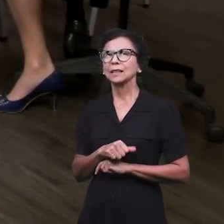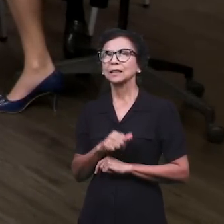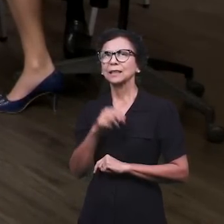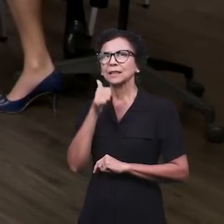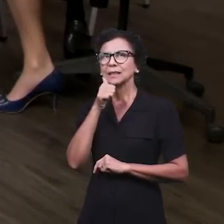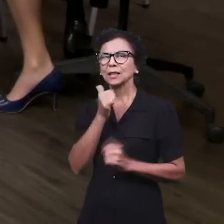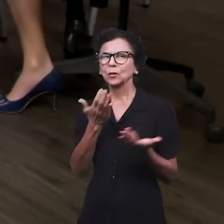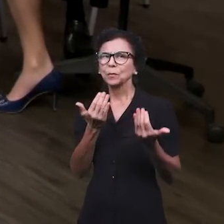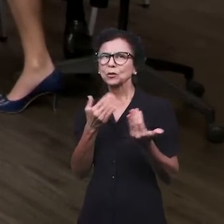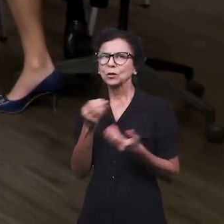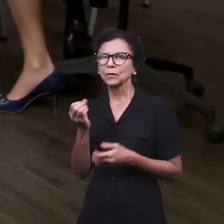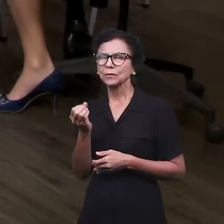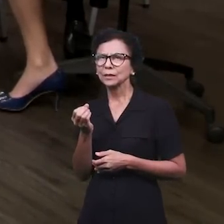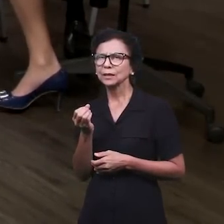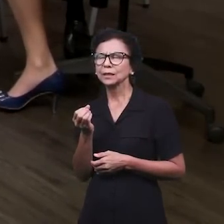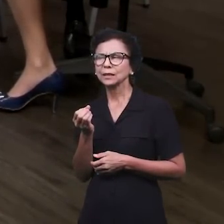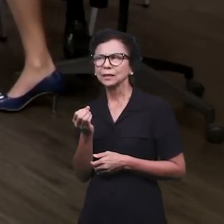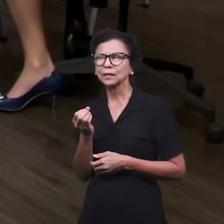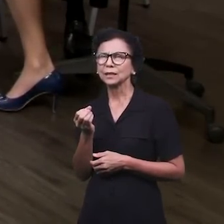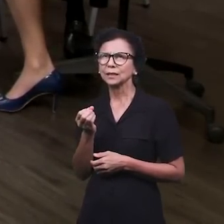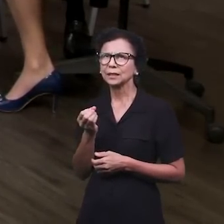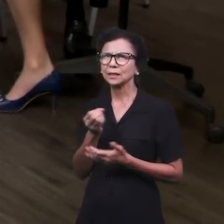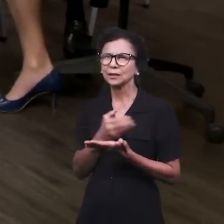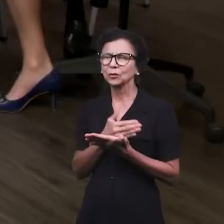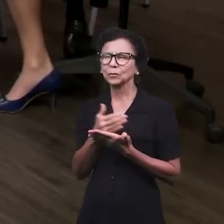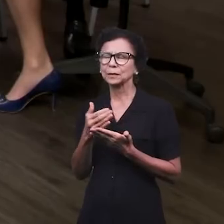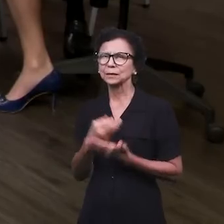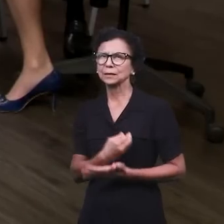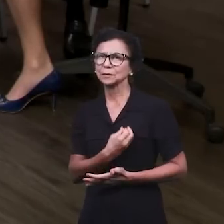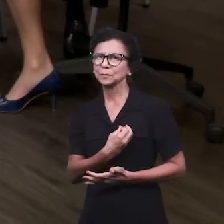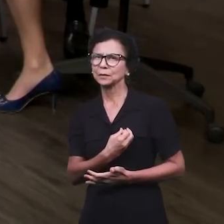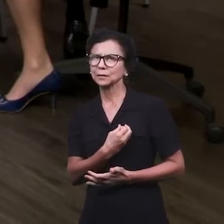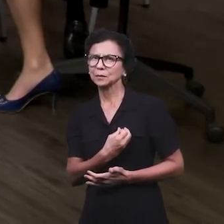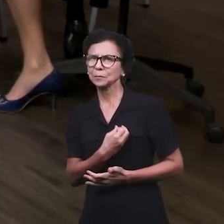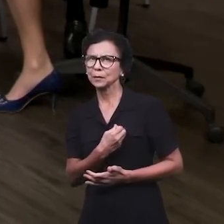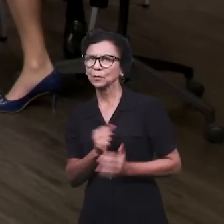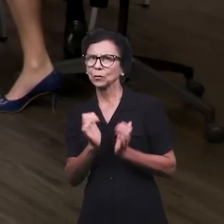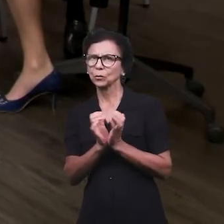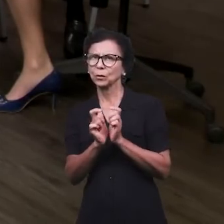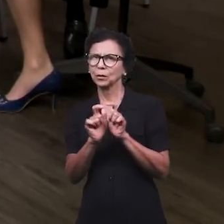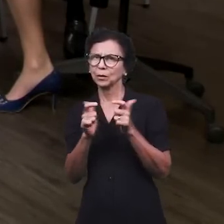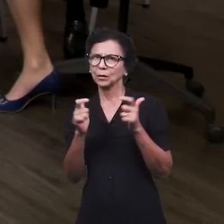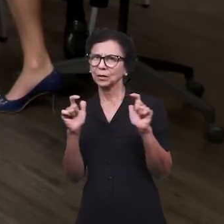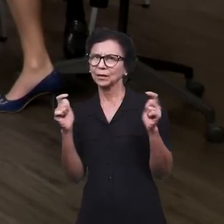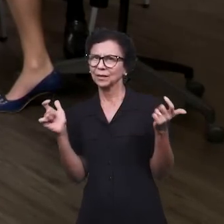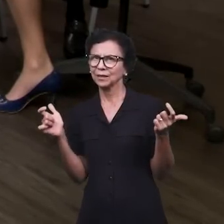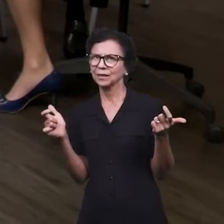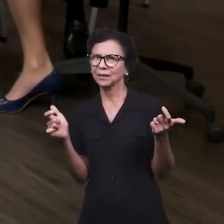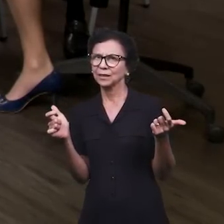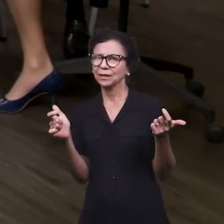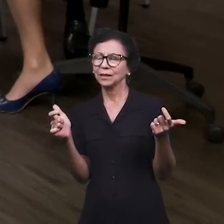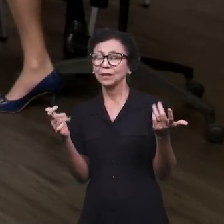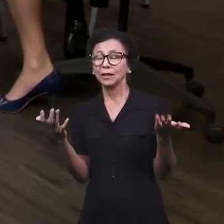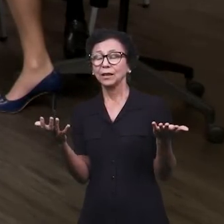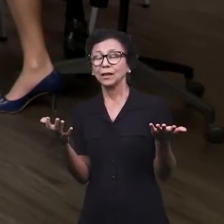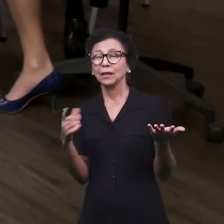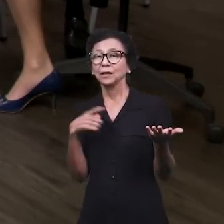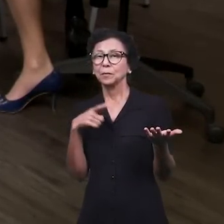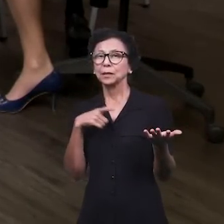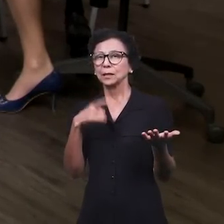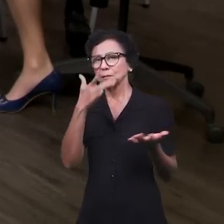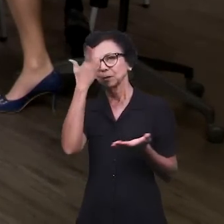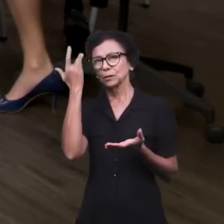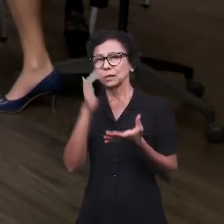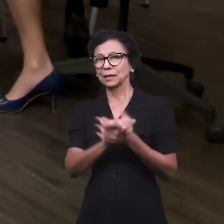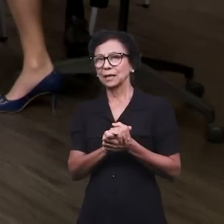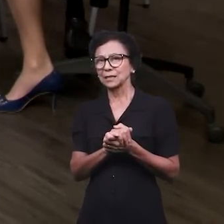né? Nínive. Isso, tá chegando Bem aí para lembrado. ficar com a gente. Só tá aumentando essa turma, percebeu, pastor? Mas também tem gente saindo.